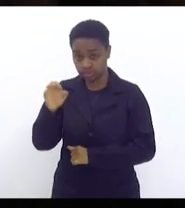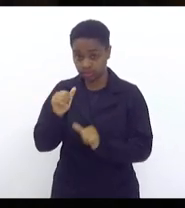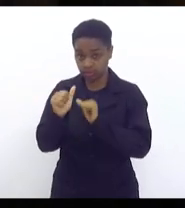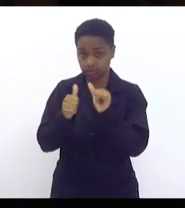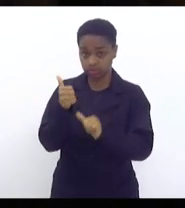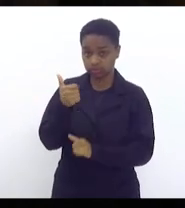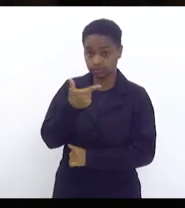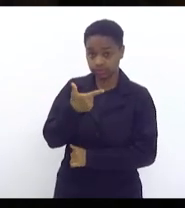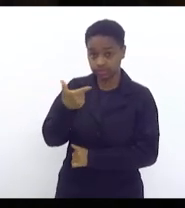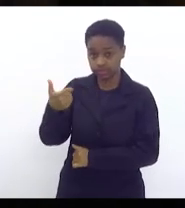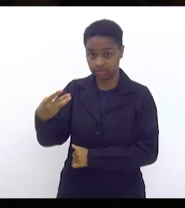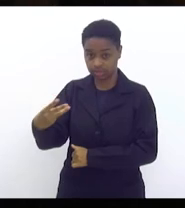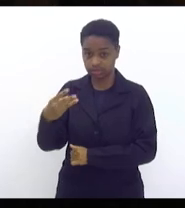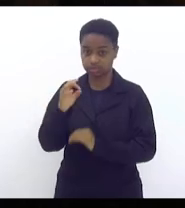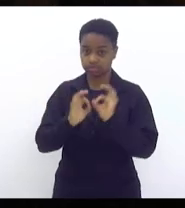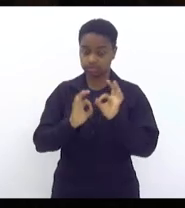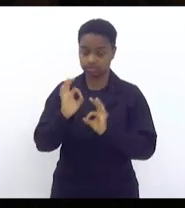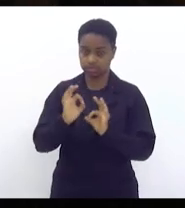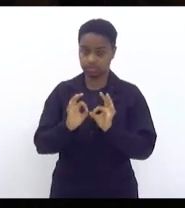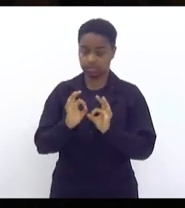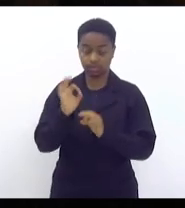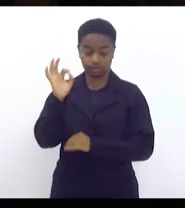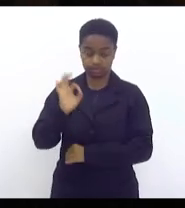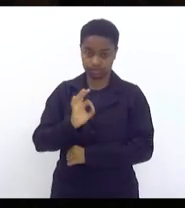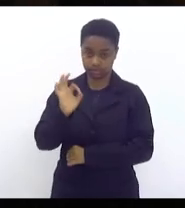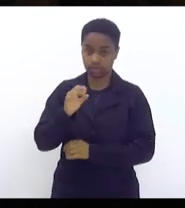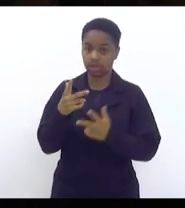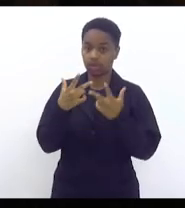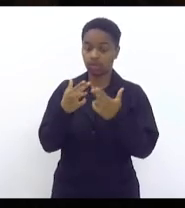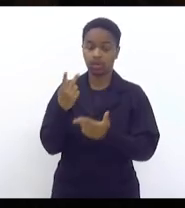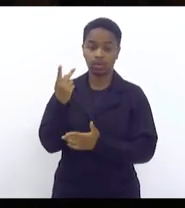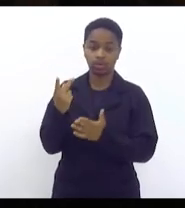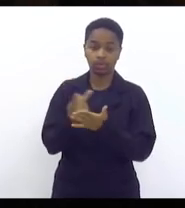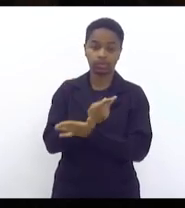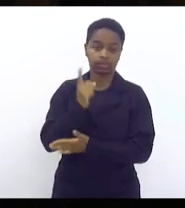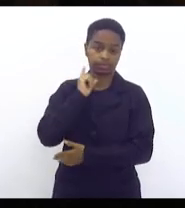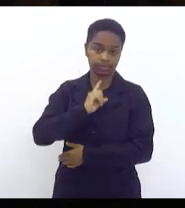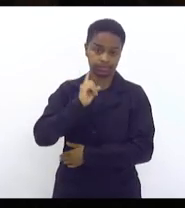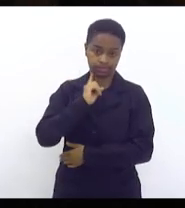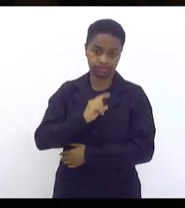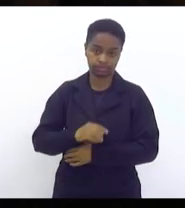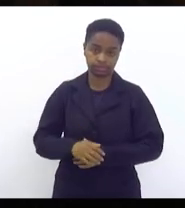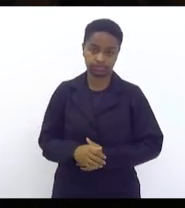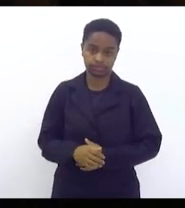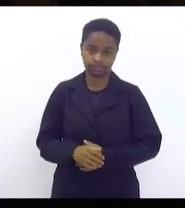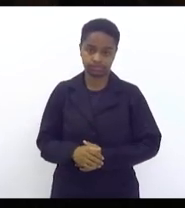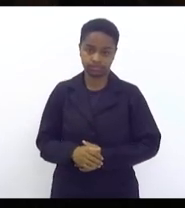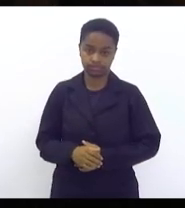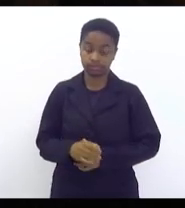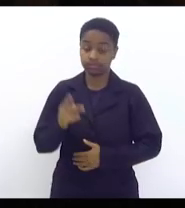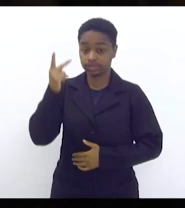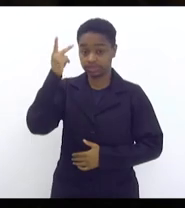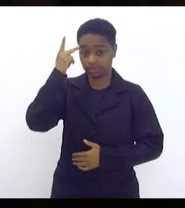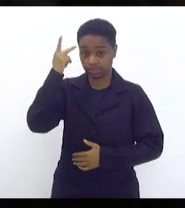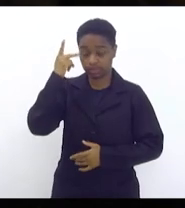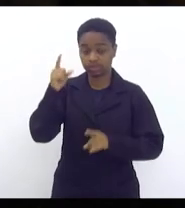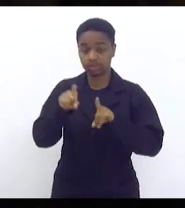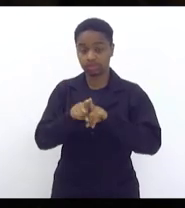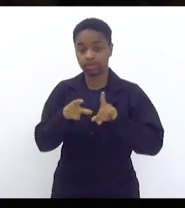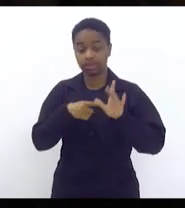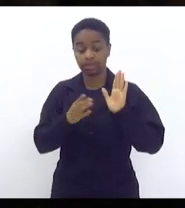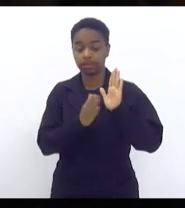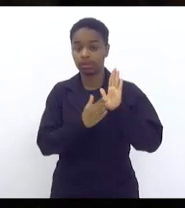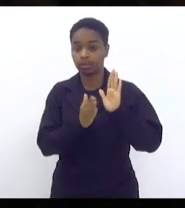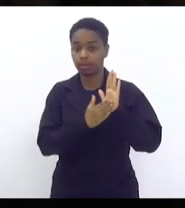23%, como pratica o Estado de Minas Gerais. São Paulo acabou de propor,